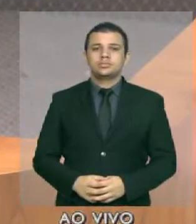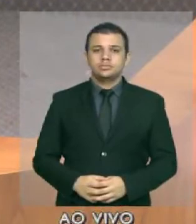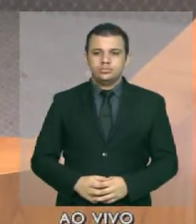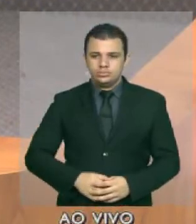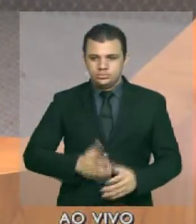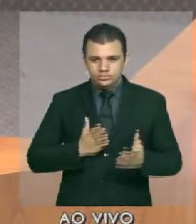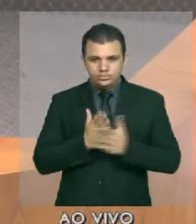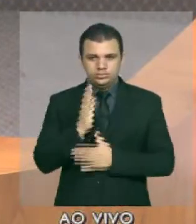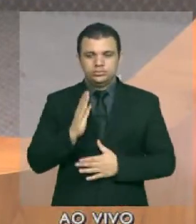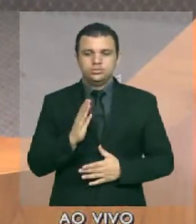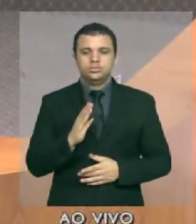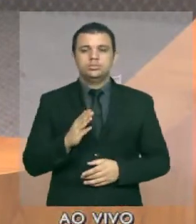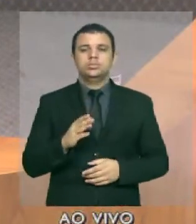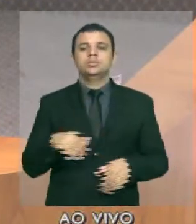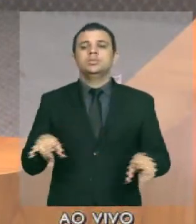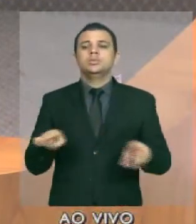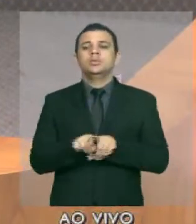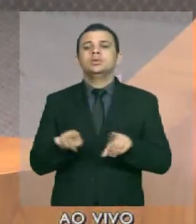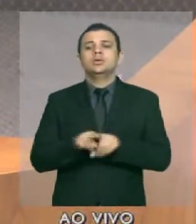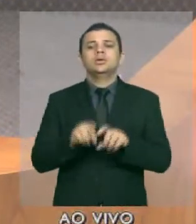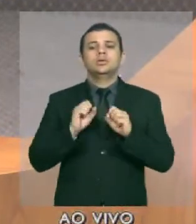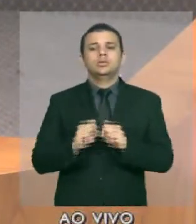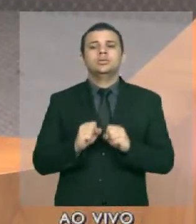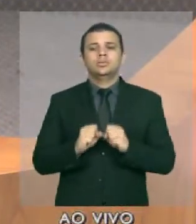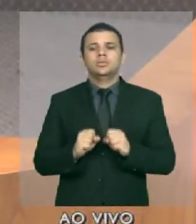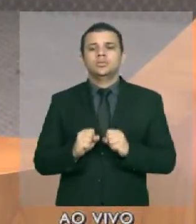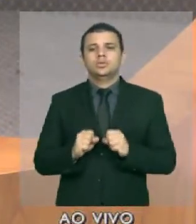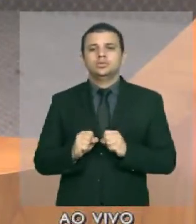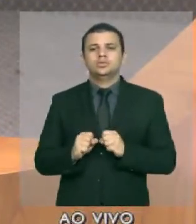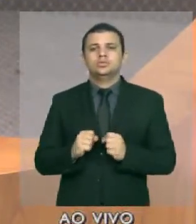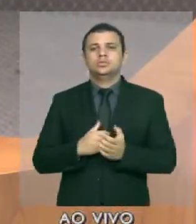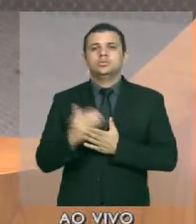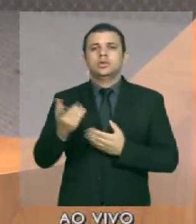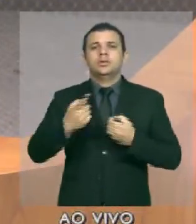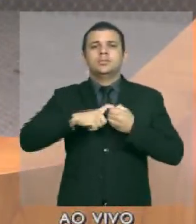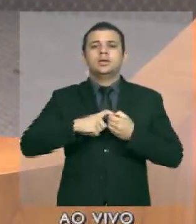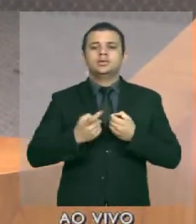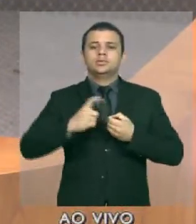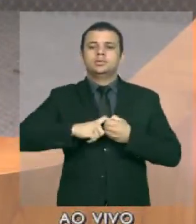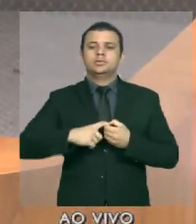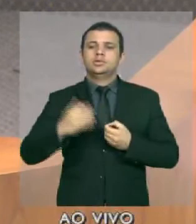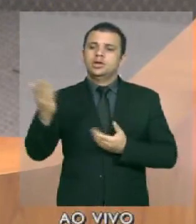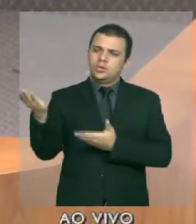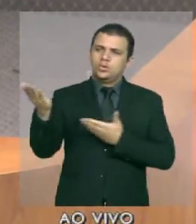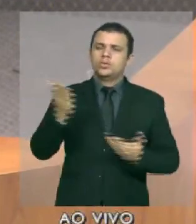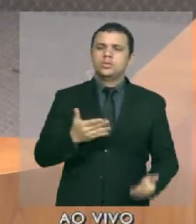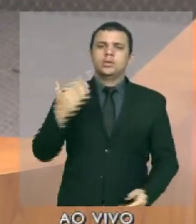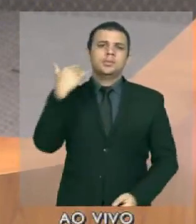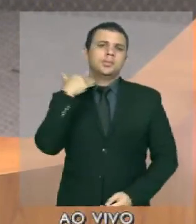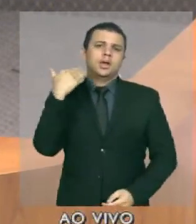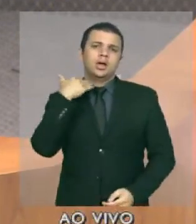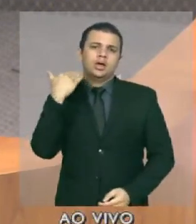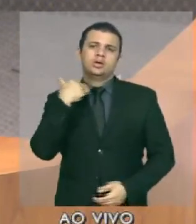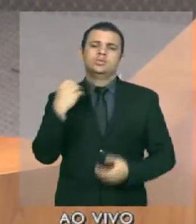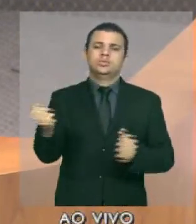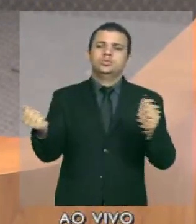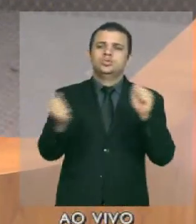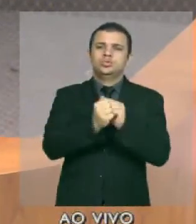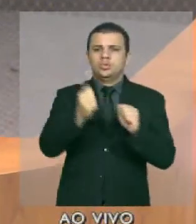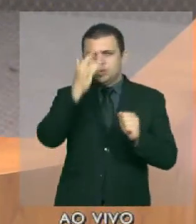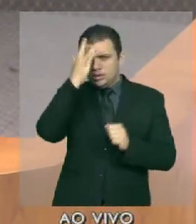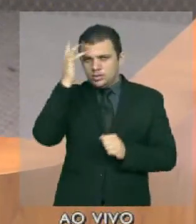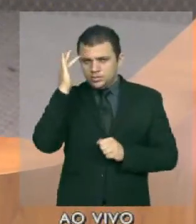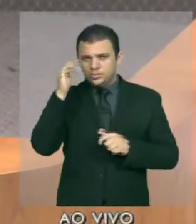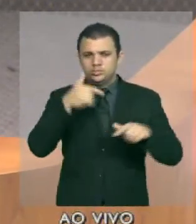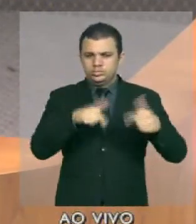poder desenvolver as parcerias necessárias chamar os bancos para esta casa junto com os produtores chamar os investidores e dizer